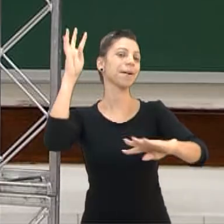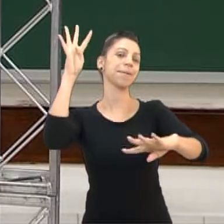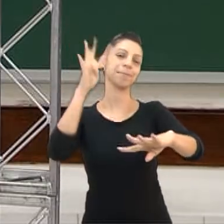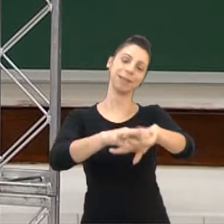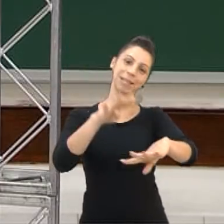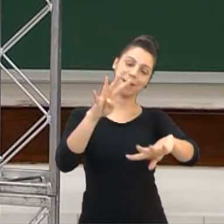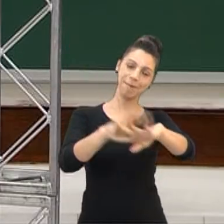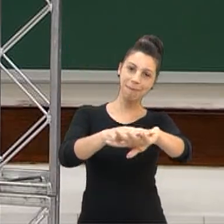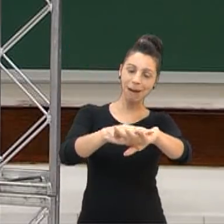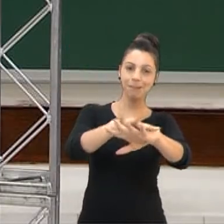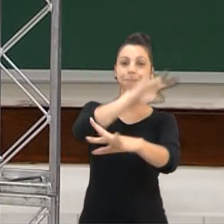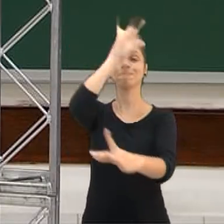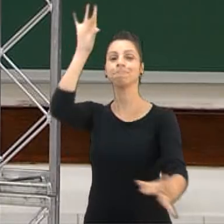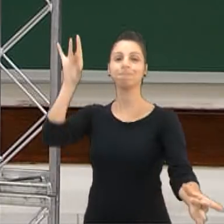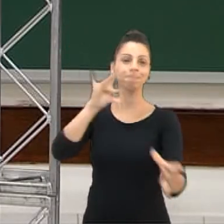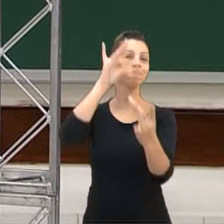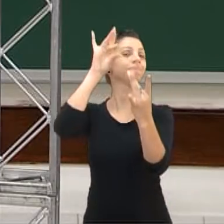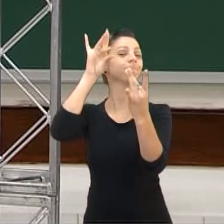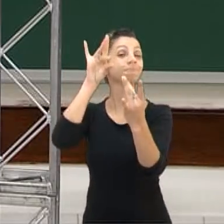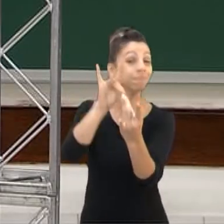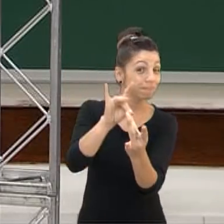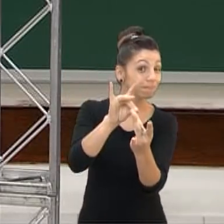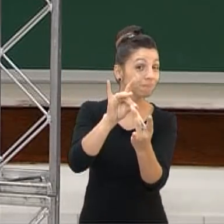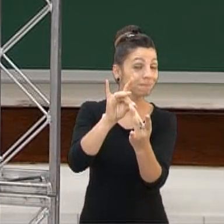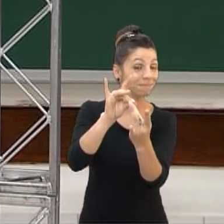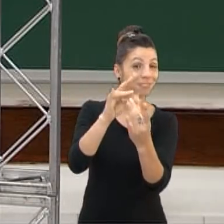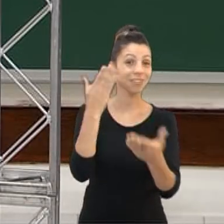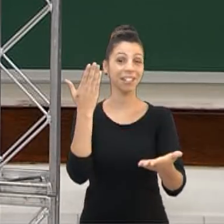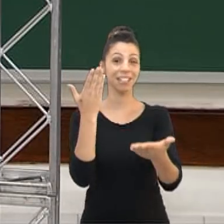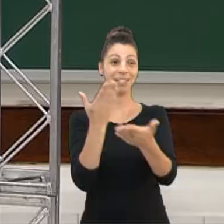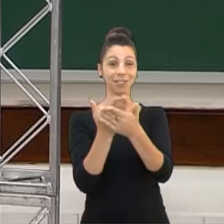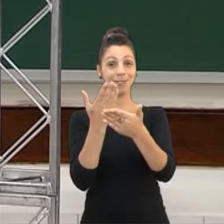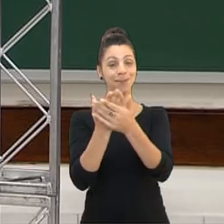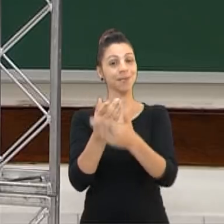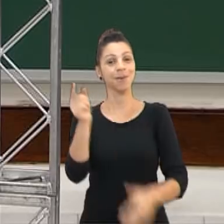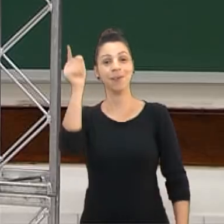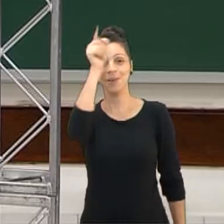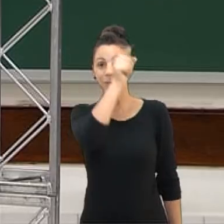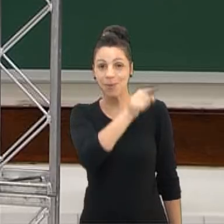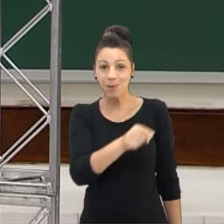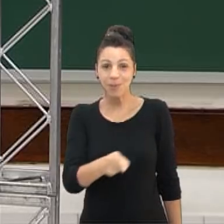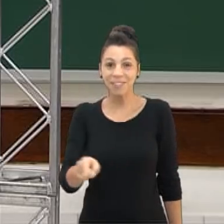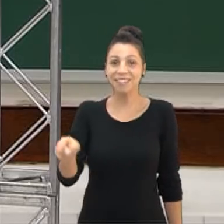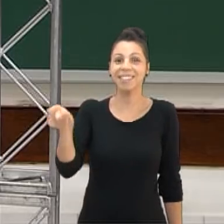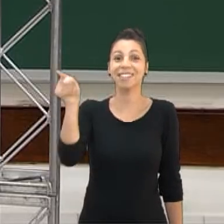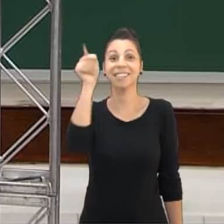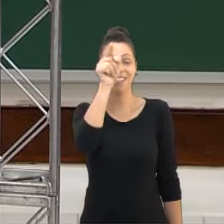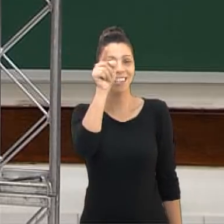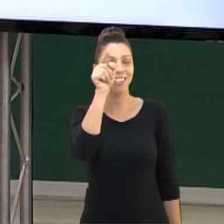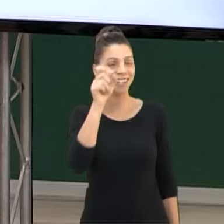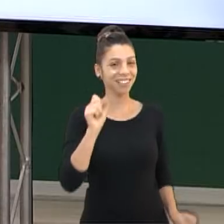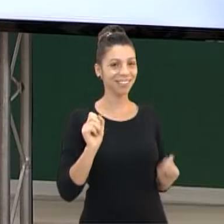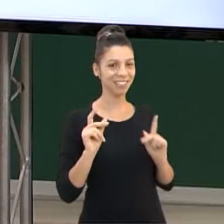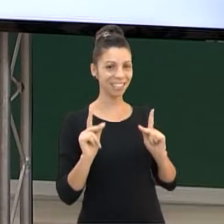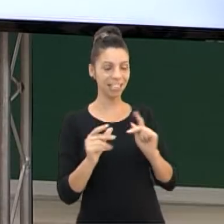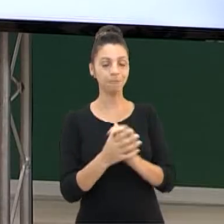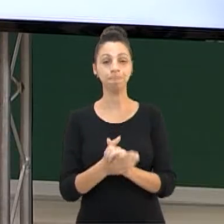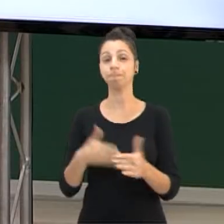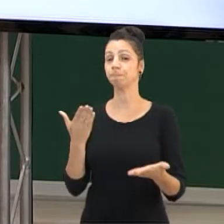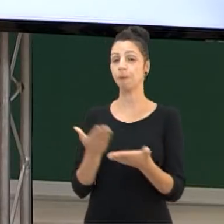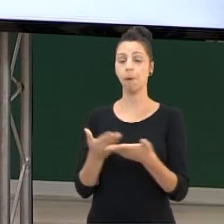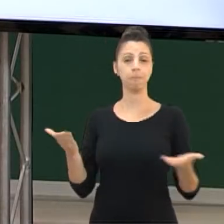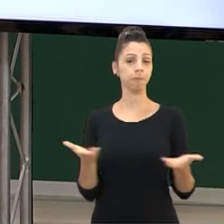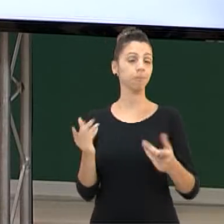matemática. Especificamente, estamos no estudo da circunferência. Isso mesmo. E na aula de